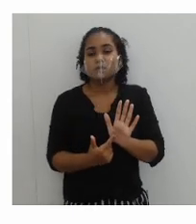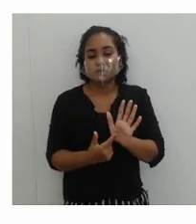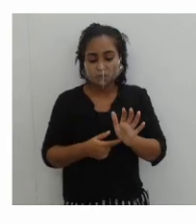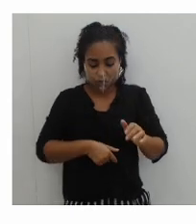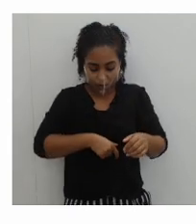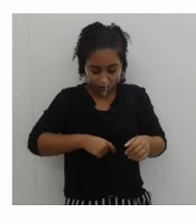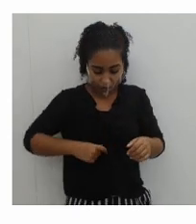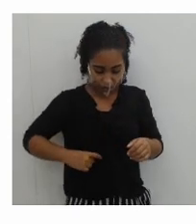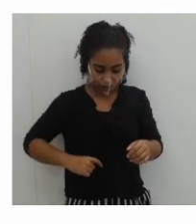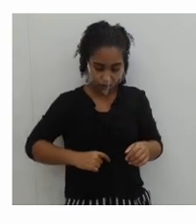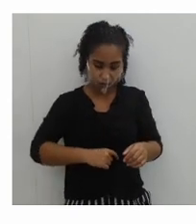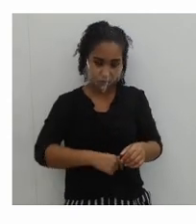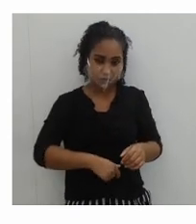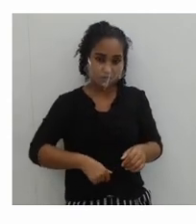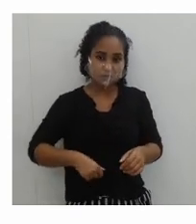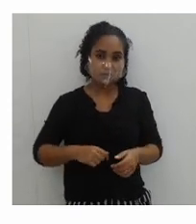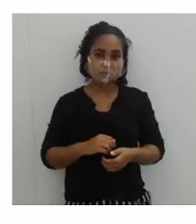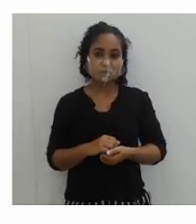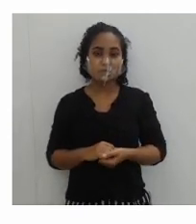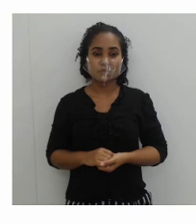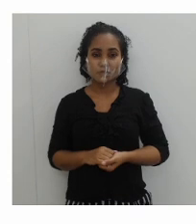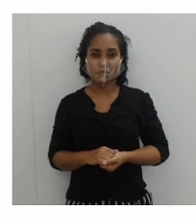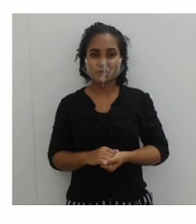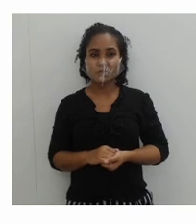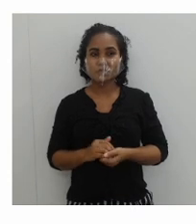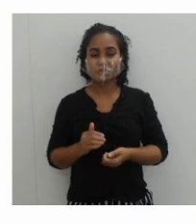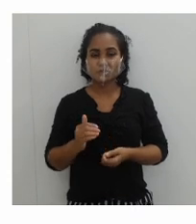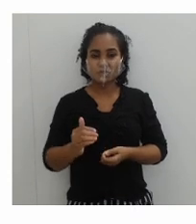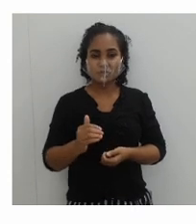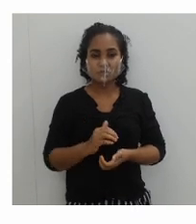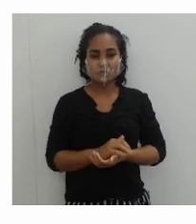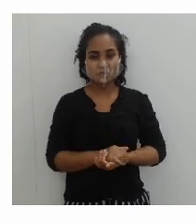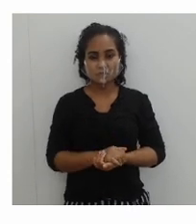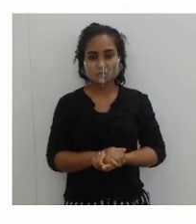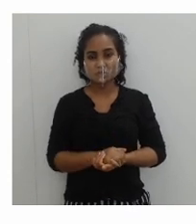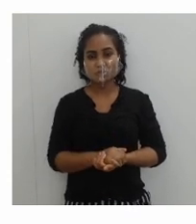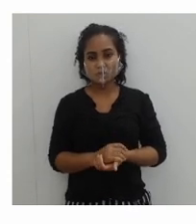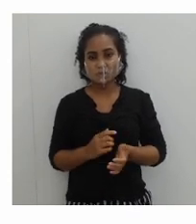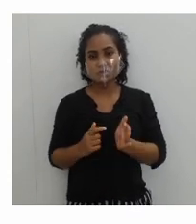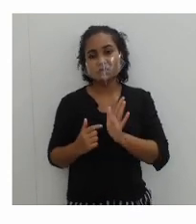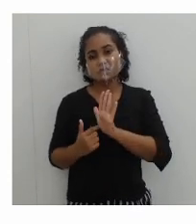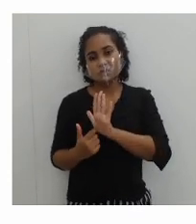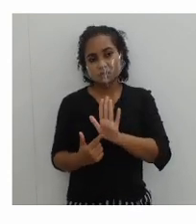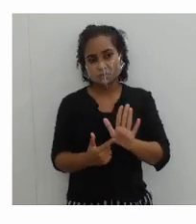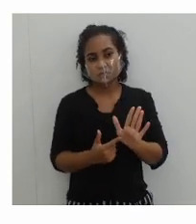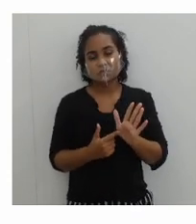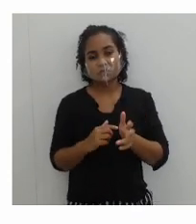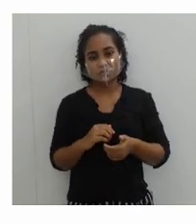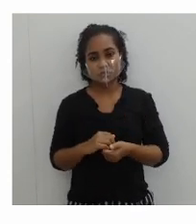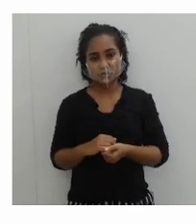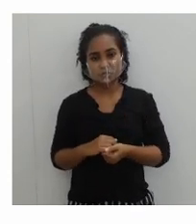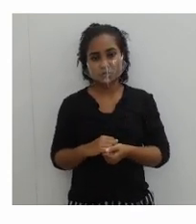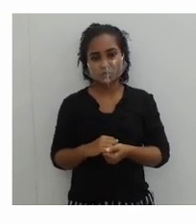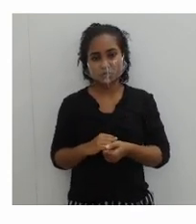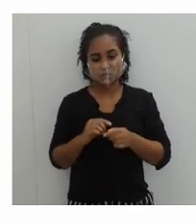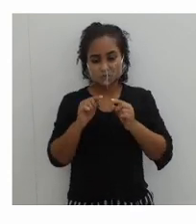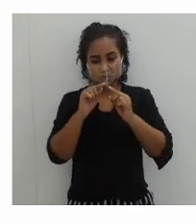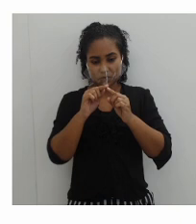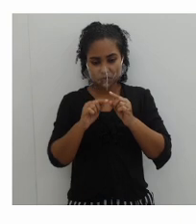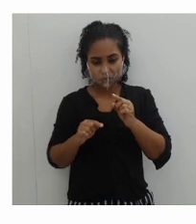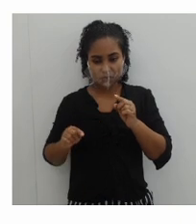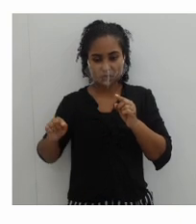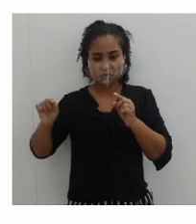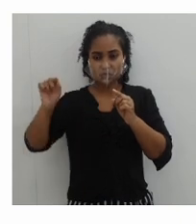as paredes intestinais. Mais à frente, né, mostrando o ciclo, tá certo, desse verme, né?